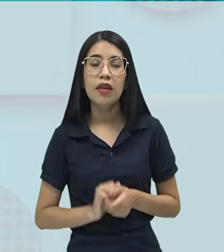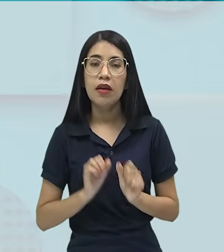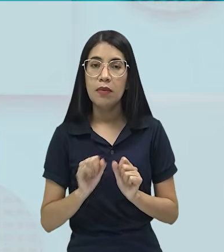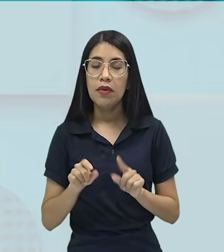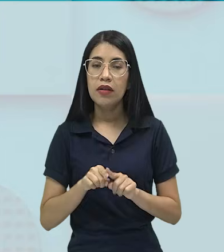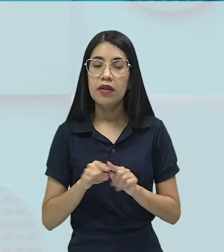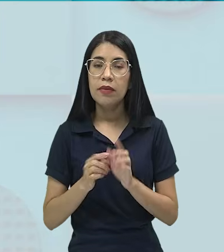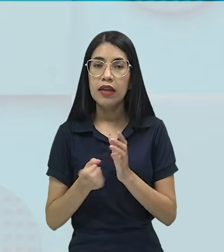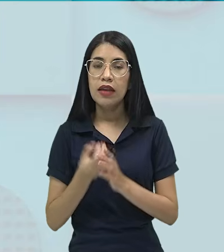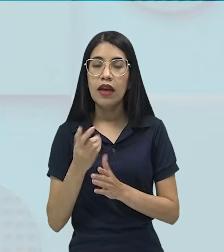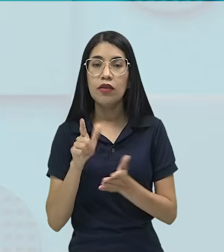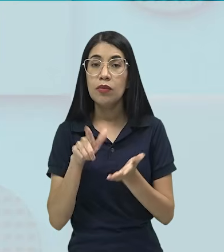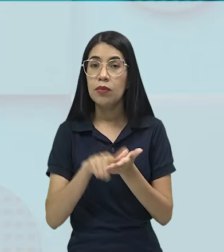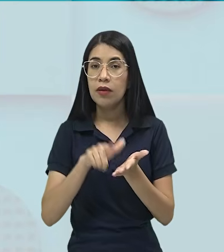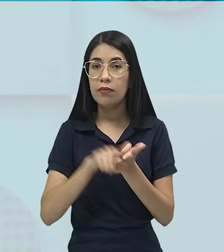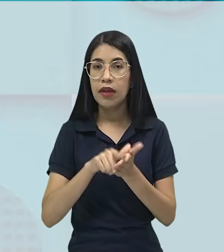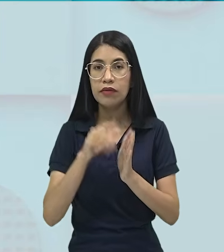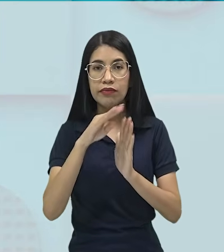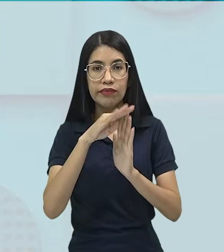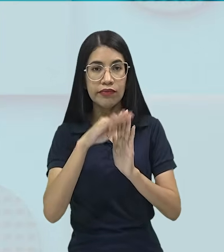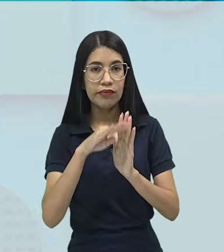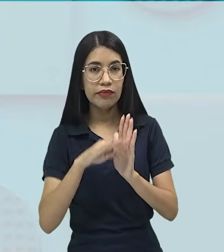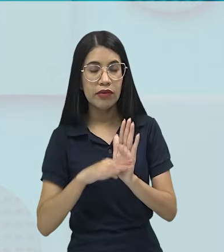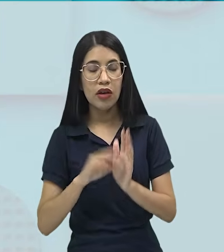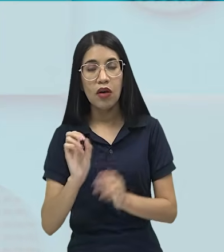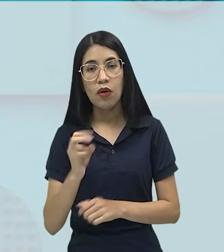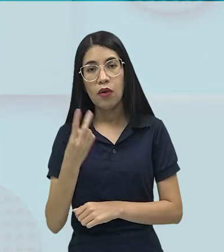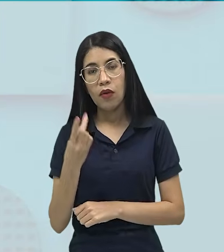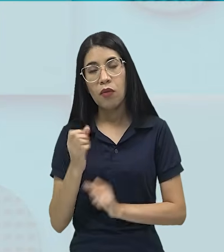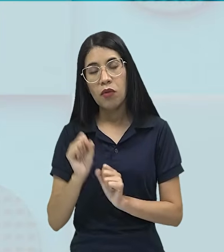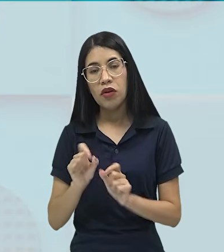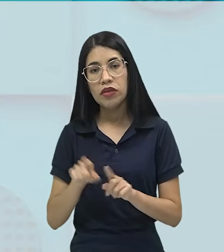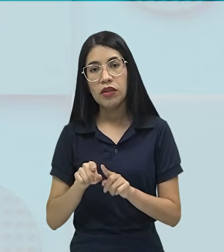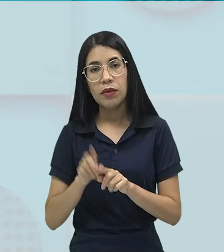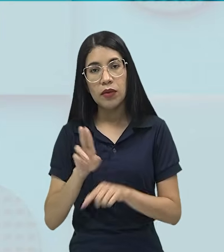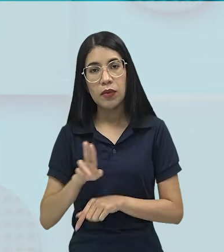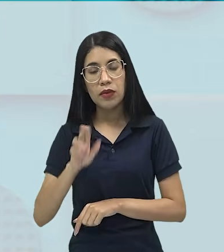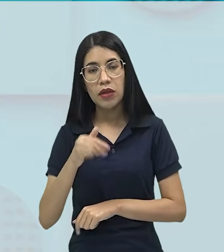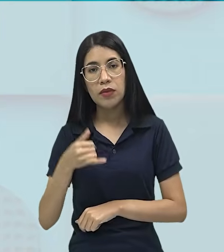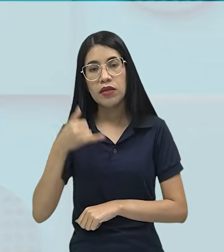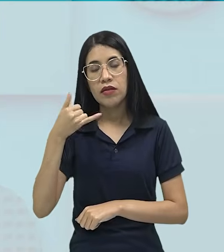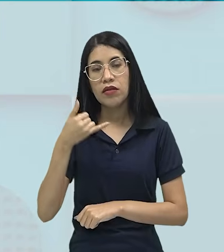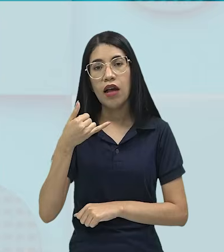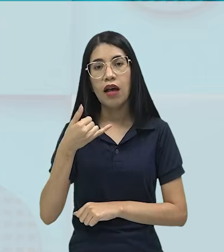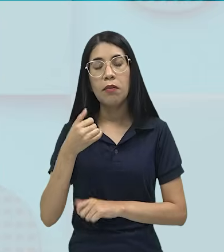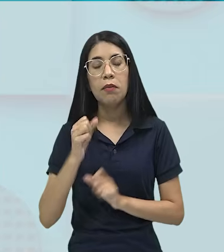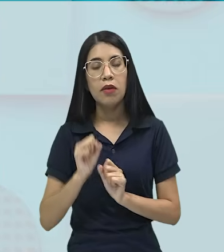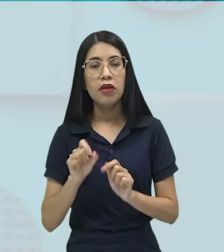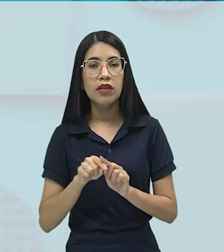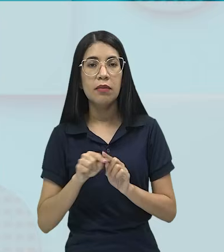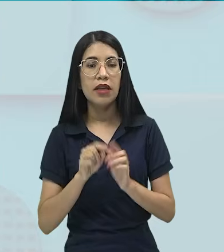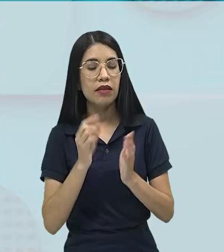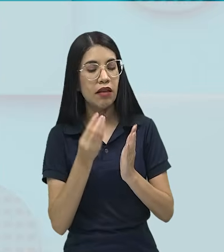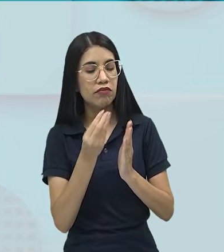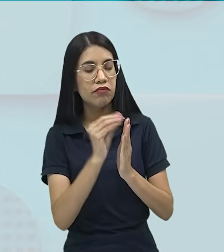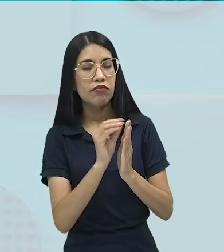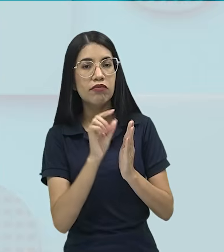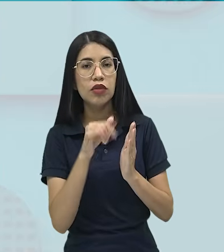essa lista numa folha de papel ou então você pode anotar no seu celular, né? O celular tem aí